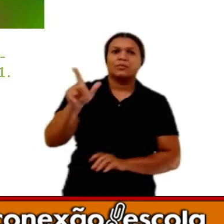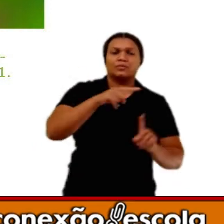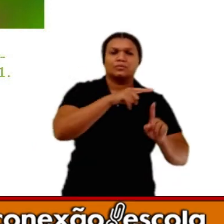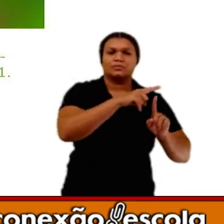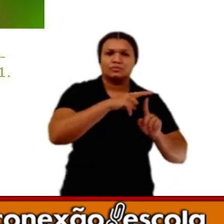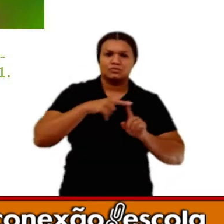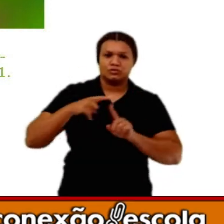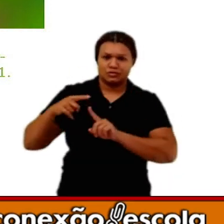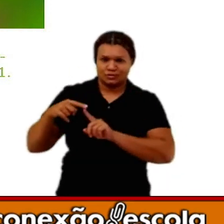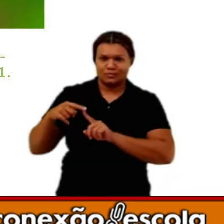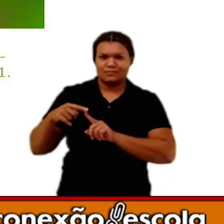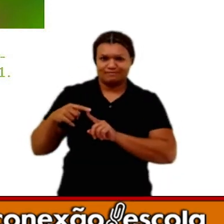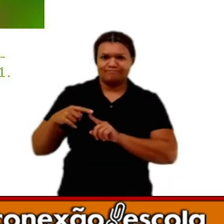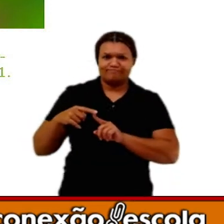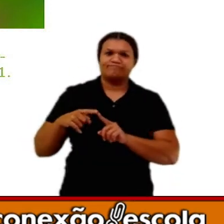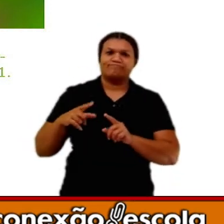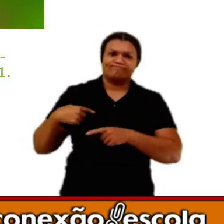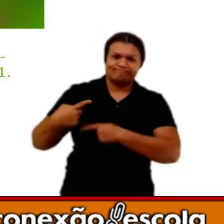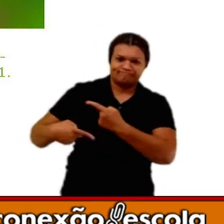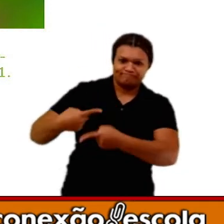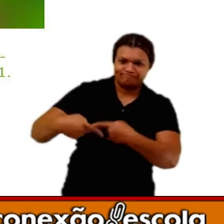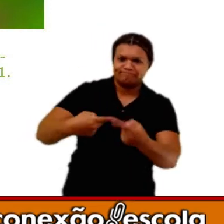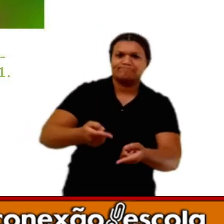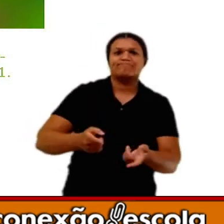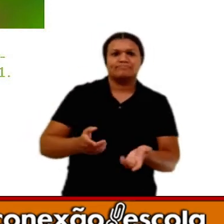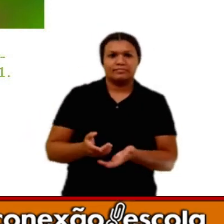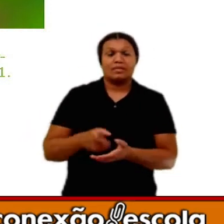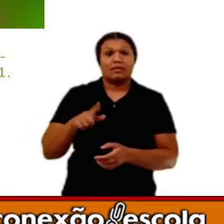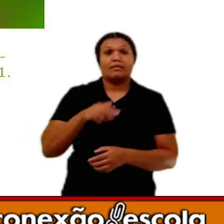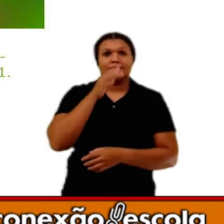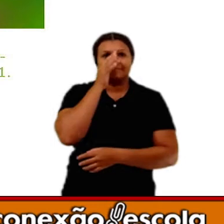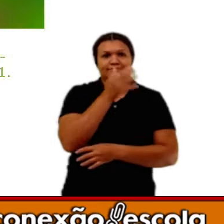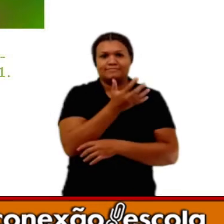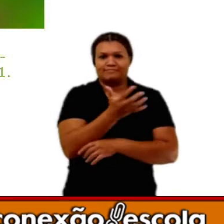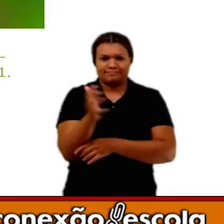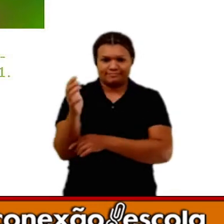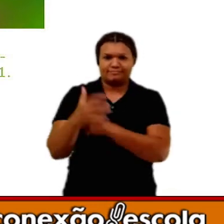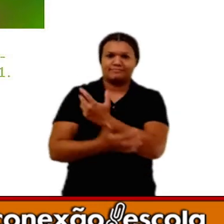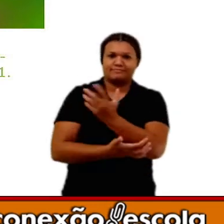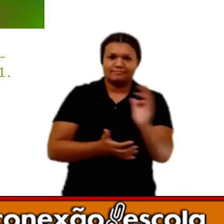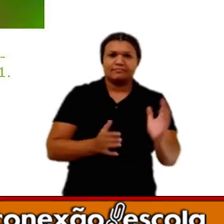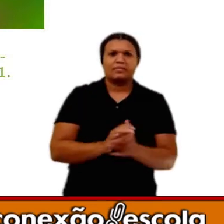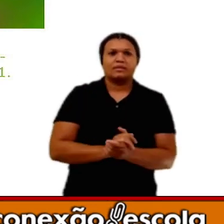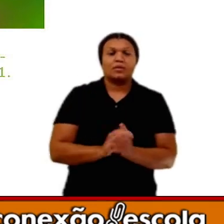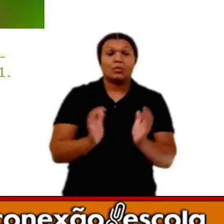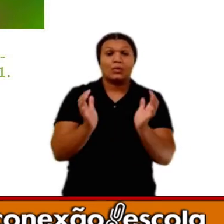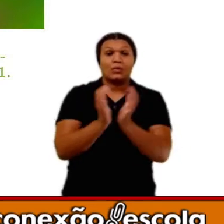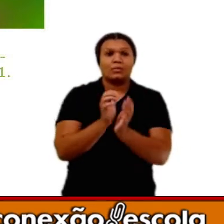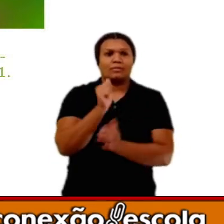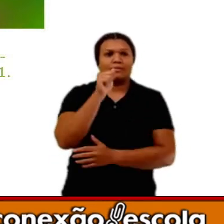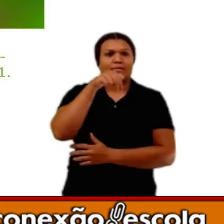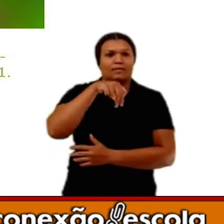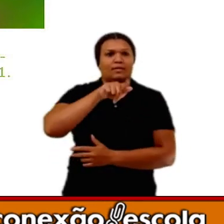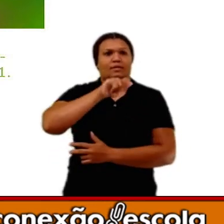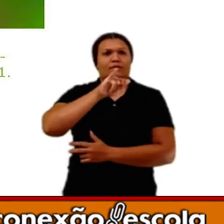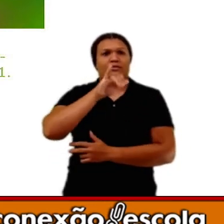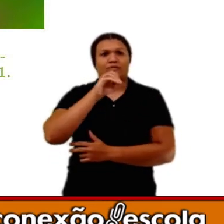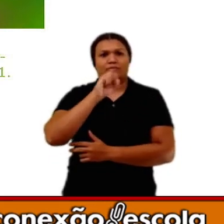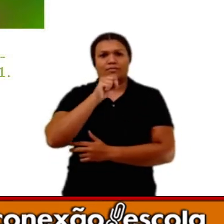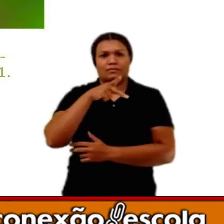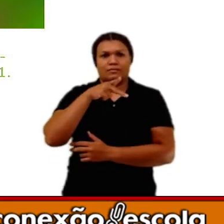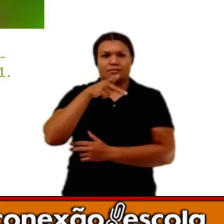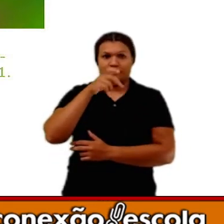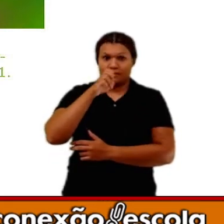de reprodução sexuada, que é nas plantas, no grupo das angiospermas. As angiospermas, gente, são